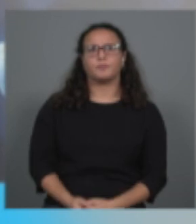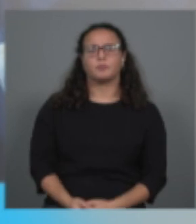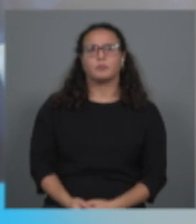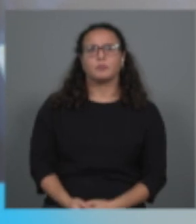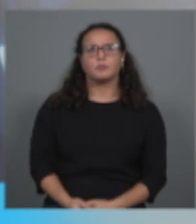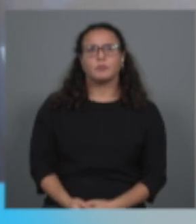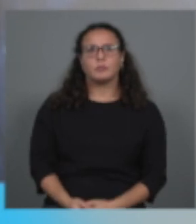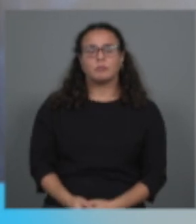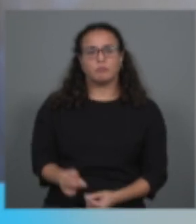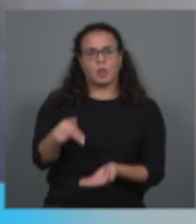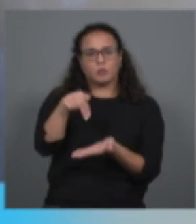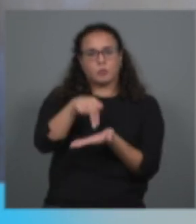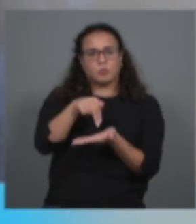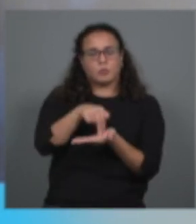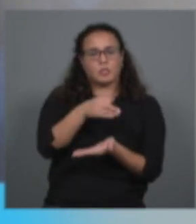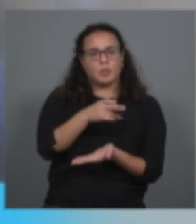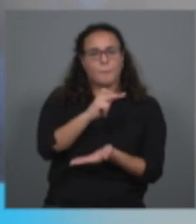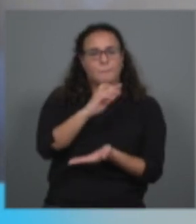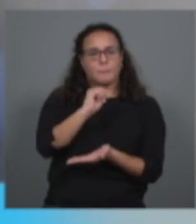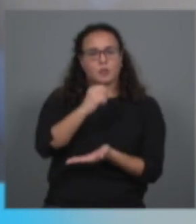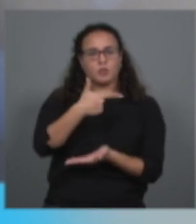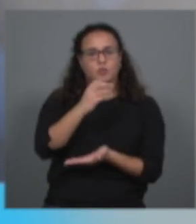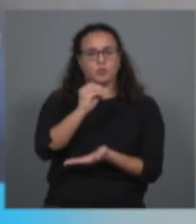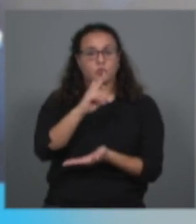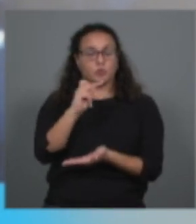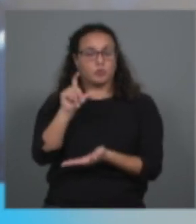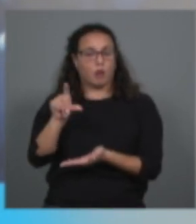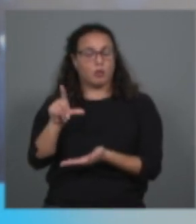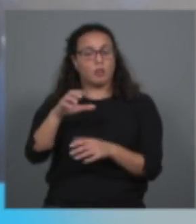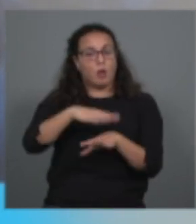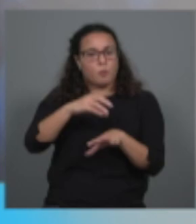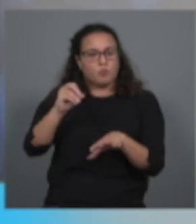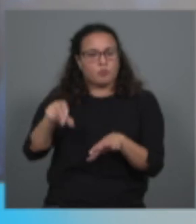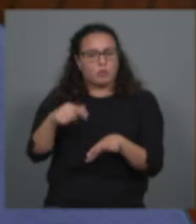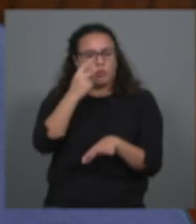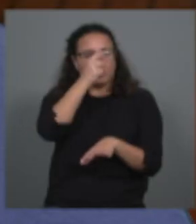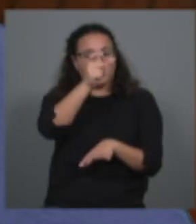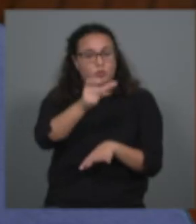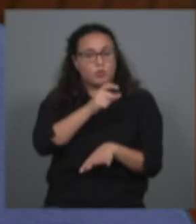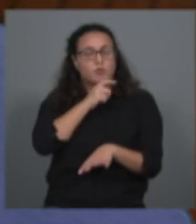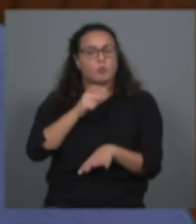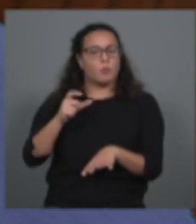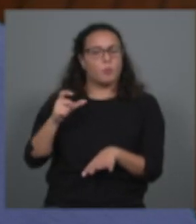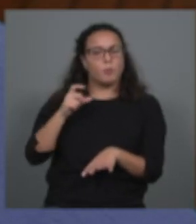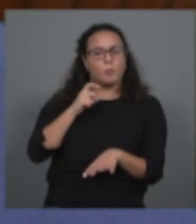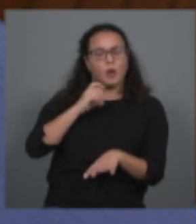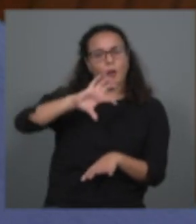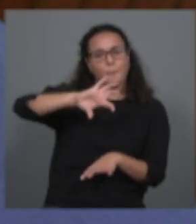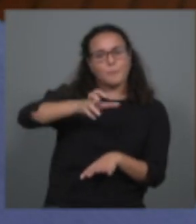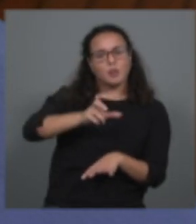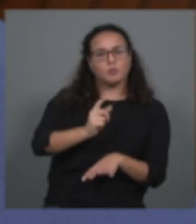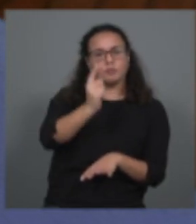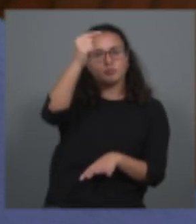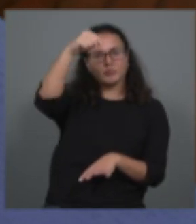da presença pastoral do Padre Cruz. Ele percorreu o país também, não ficou dúvida. Reduzido a um sítio,